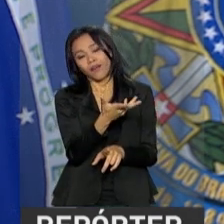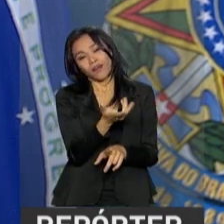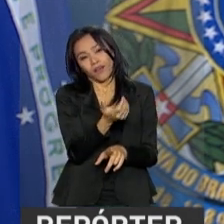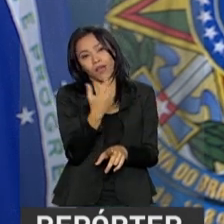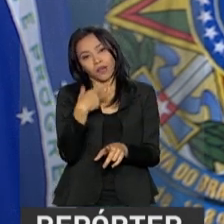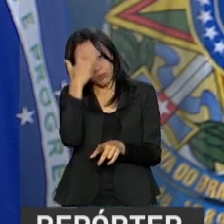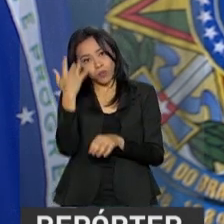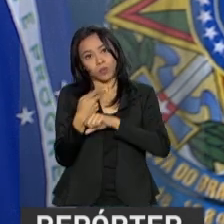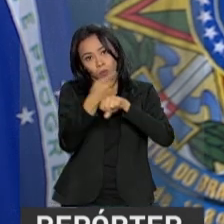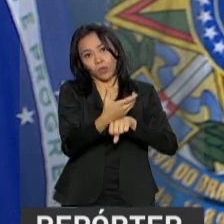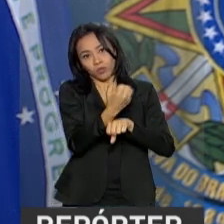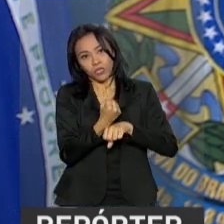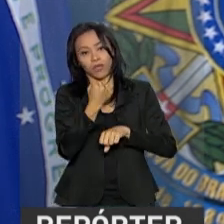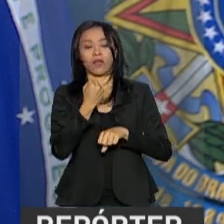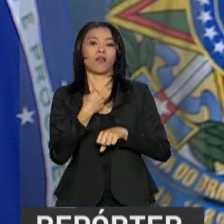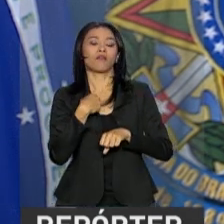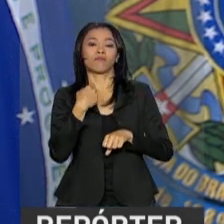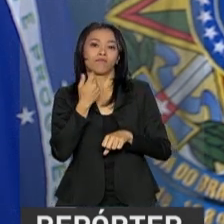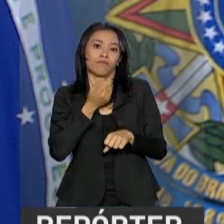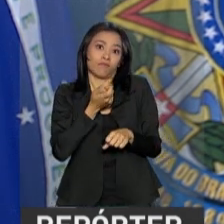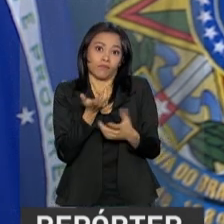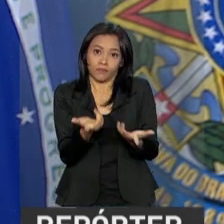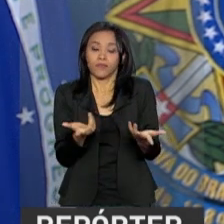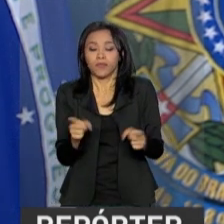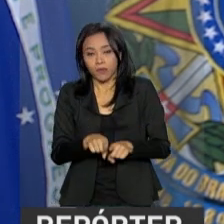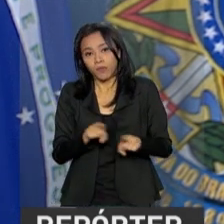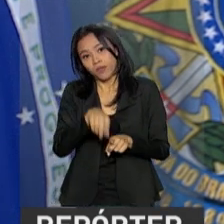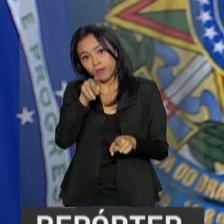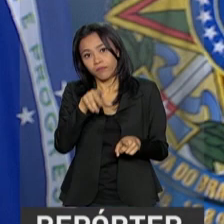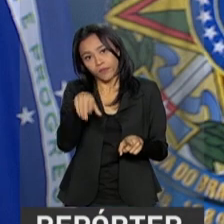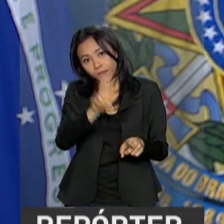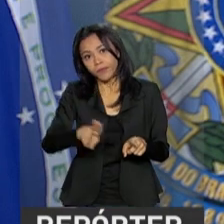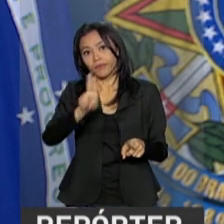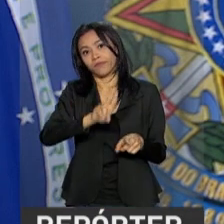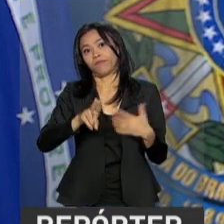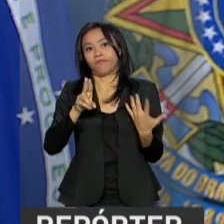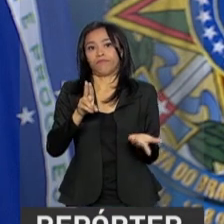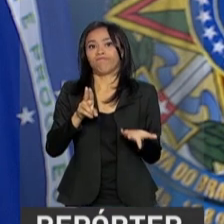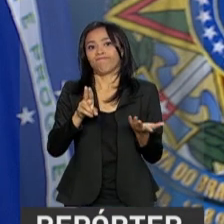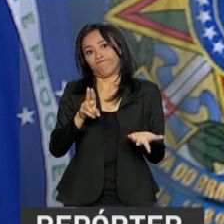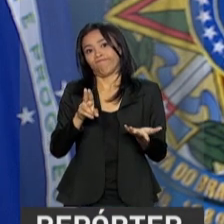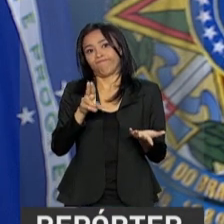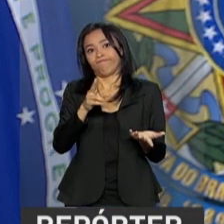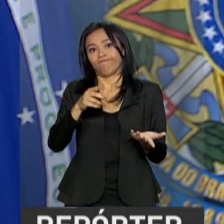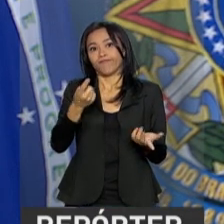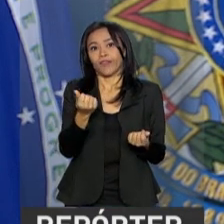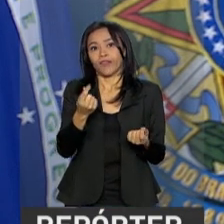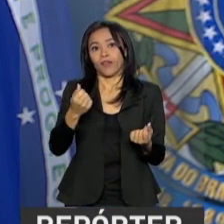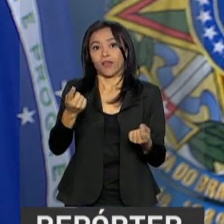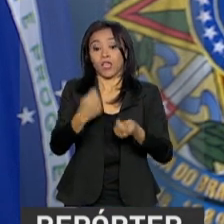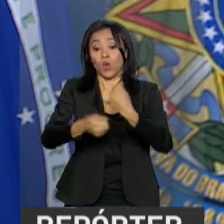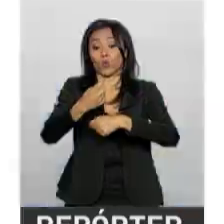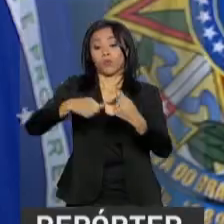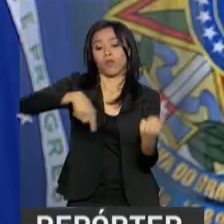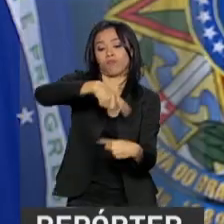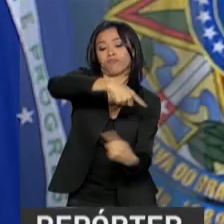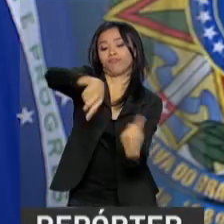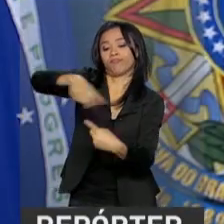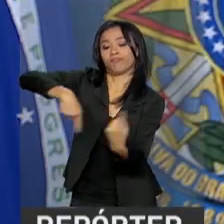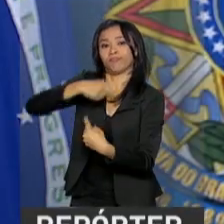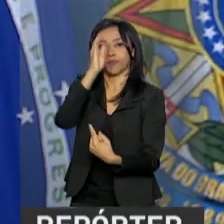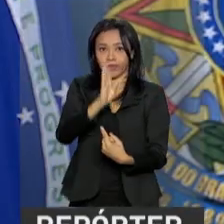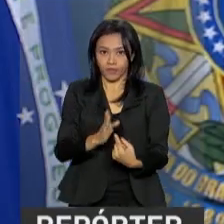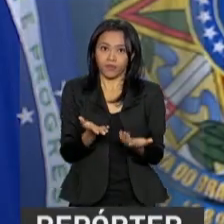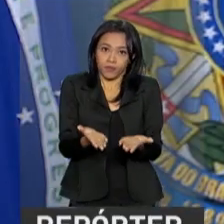que vão buscá-los mas também há a a inserir-se na na economia é brasileira que estou